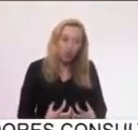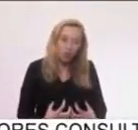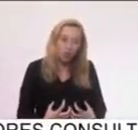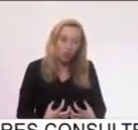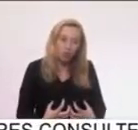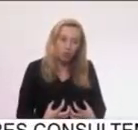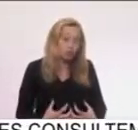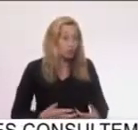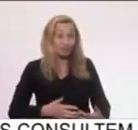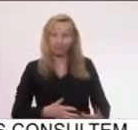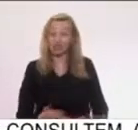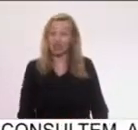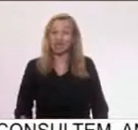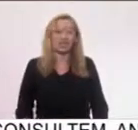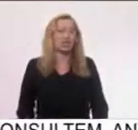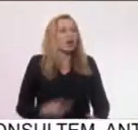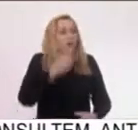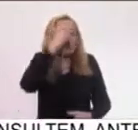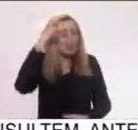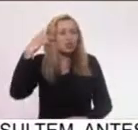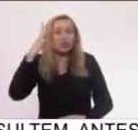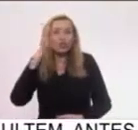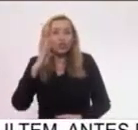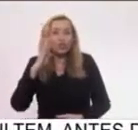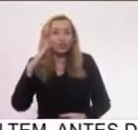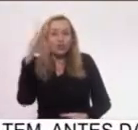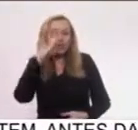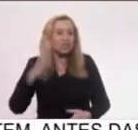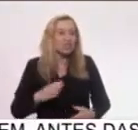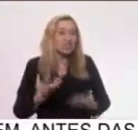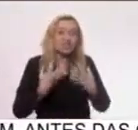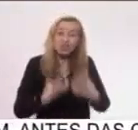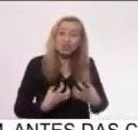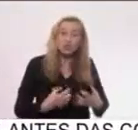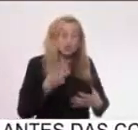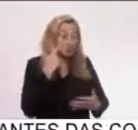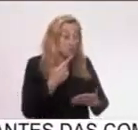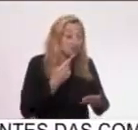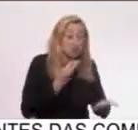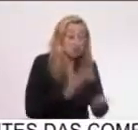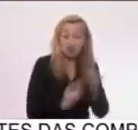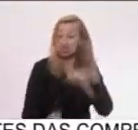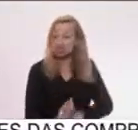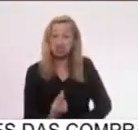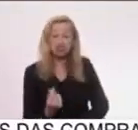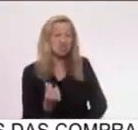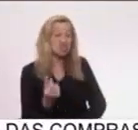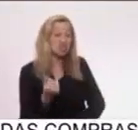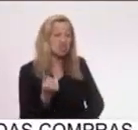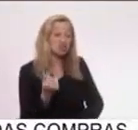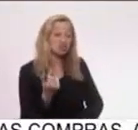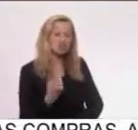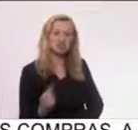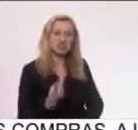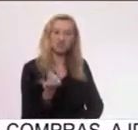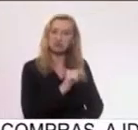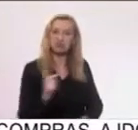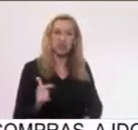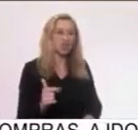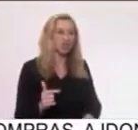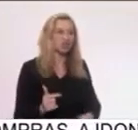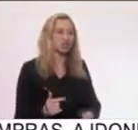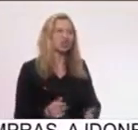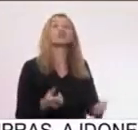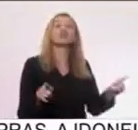história, pelo brasileiro que cansou de ver o seu dinheiro perder o valor, de ver o seu posto de trabalho ir embora,